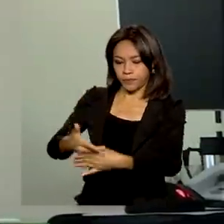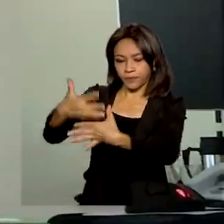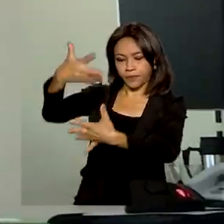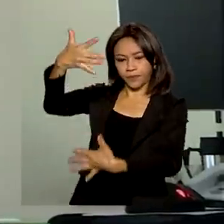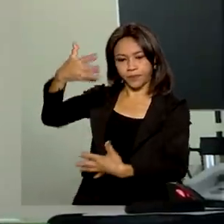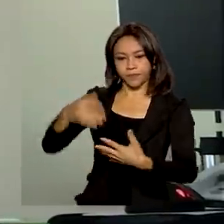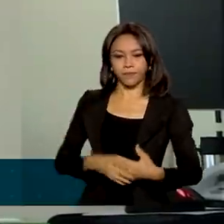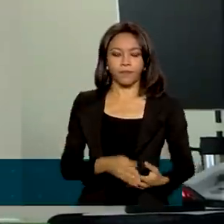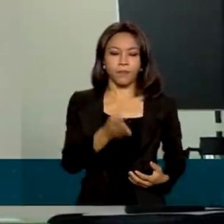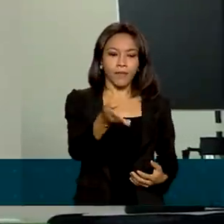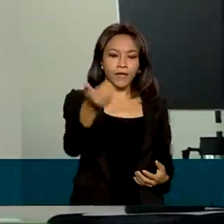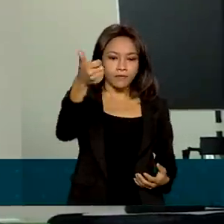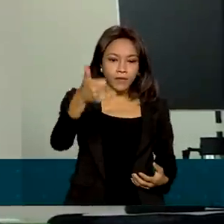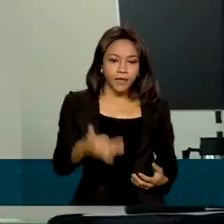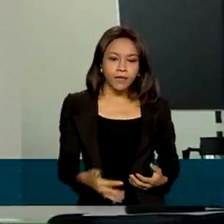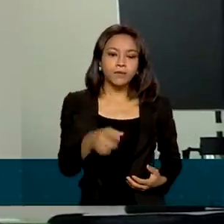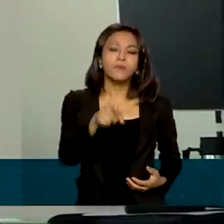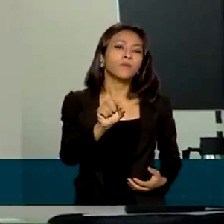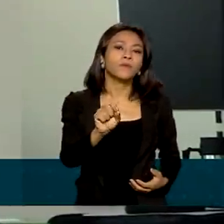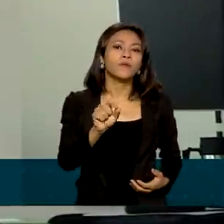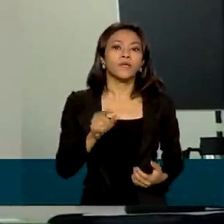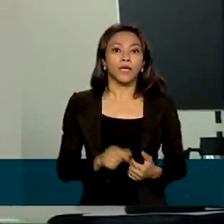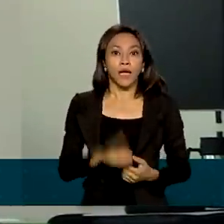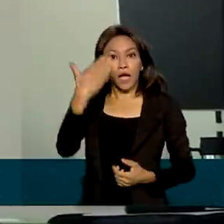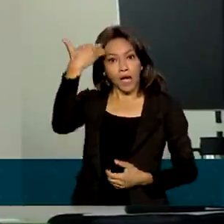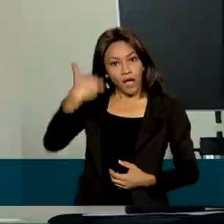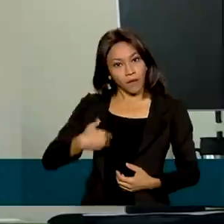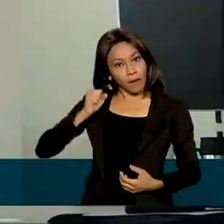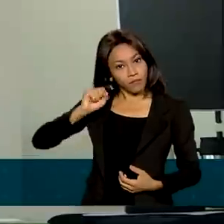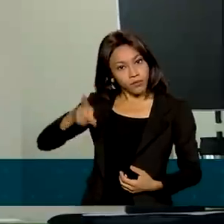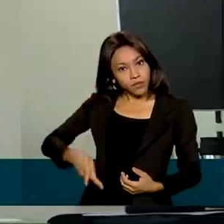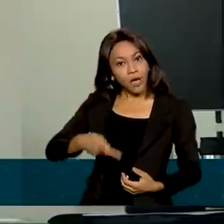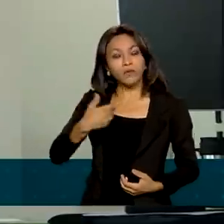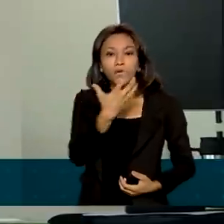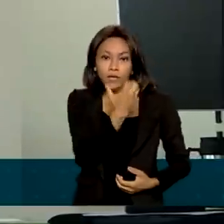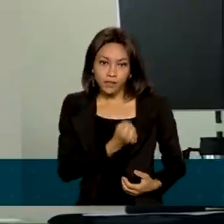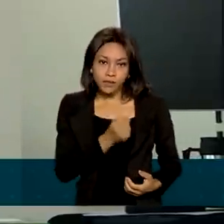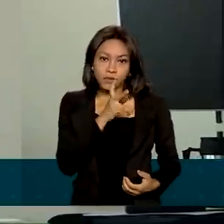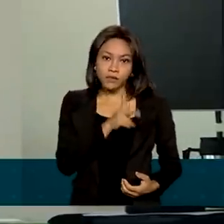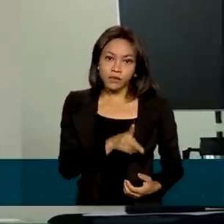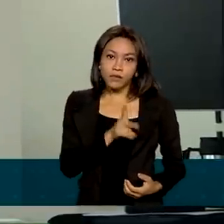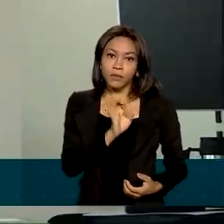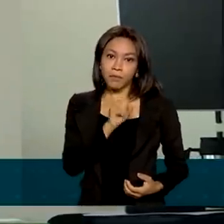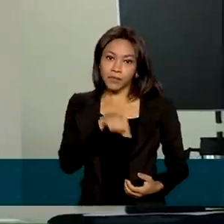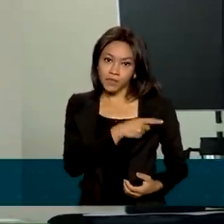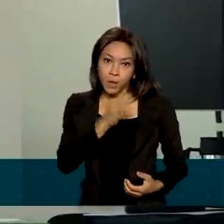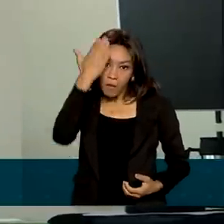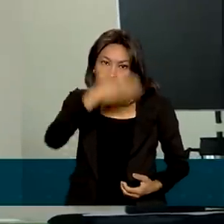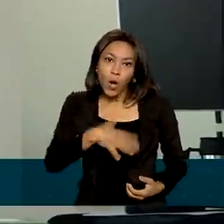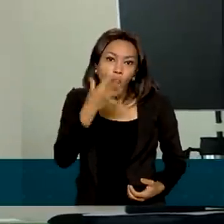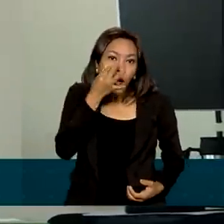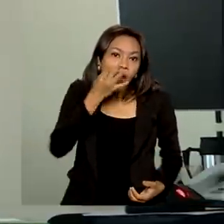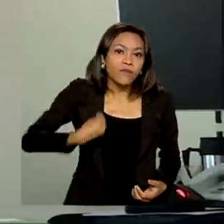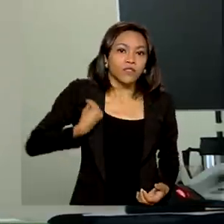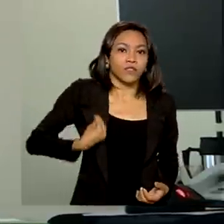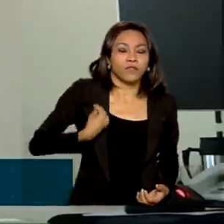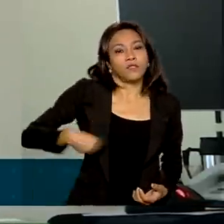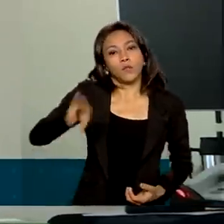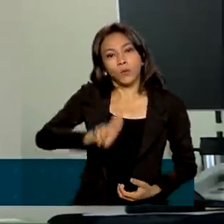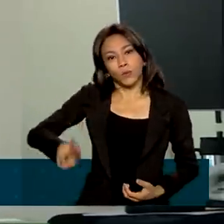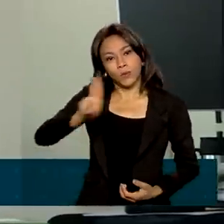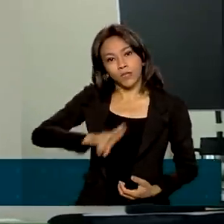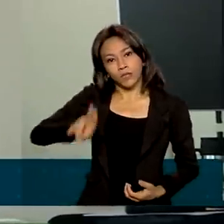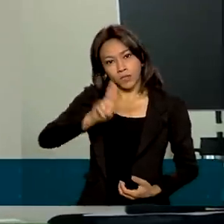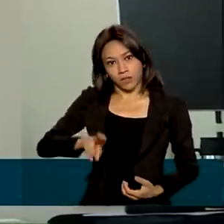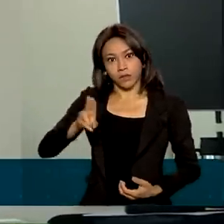o que a possibilidade do aposentado ou pensionista realizará sua prova de vida por meio da tecnologia de